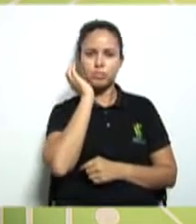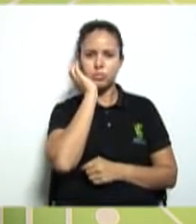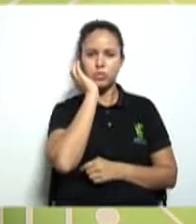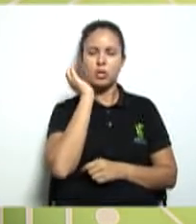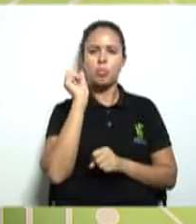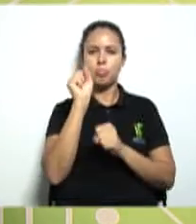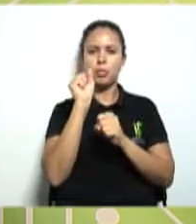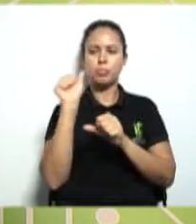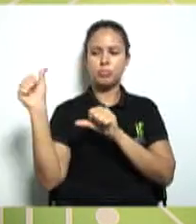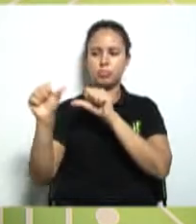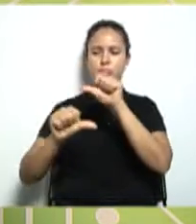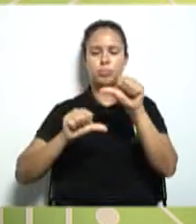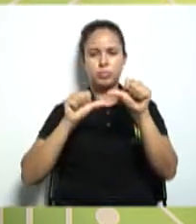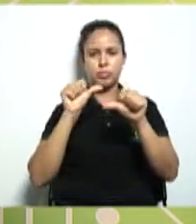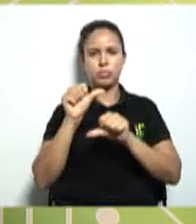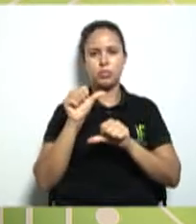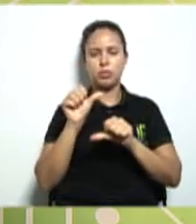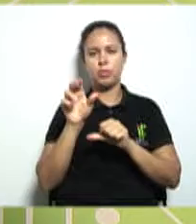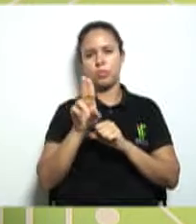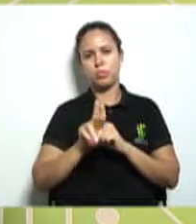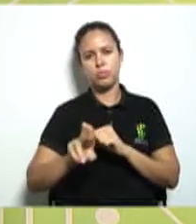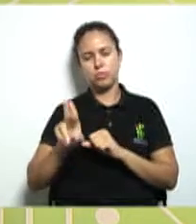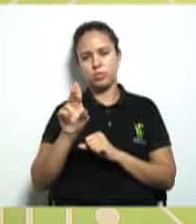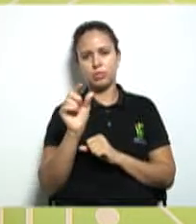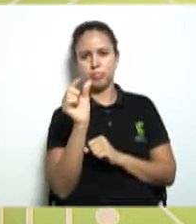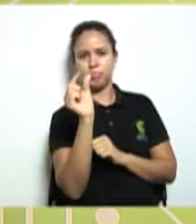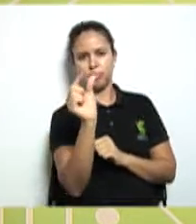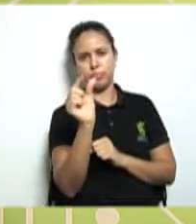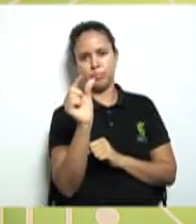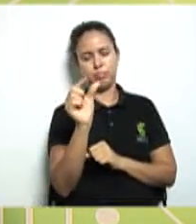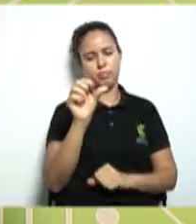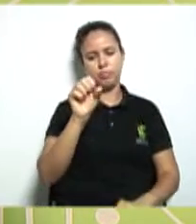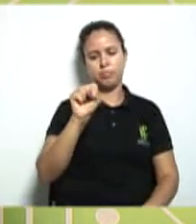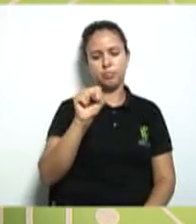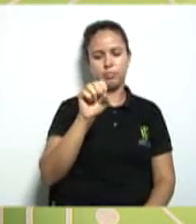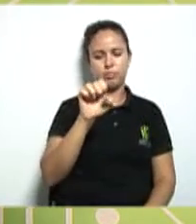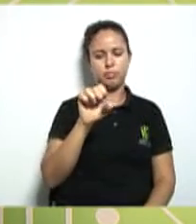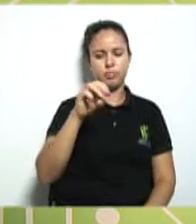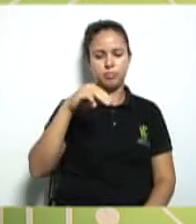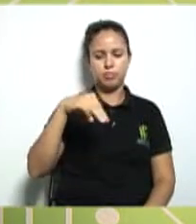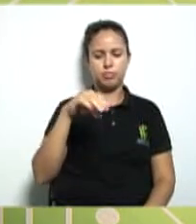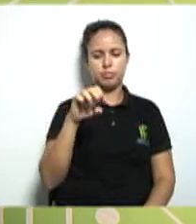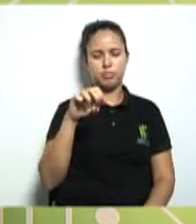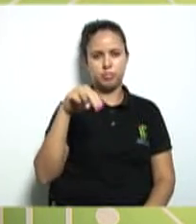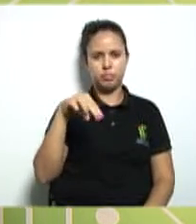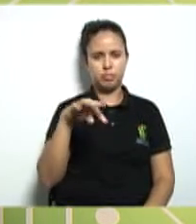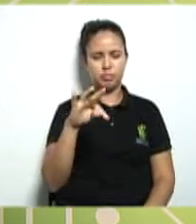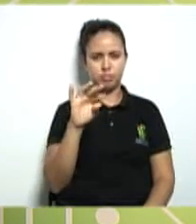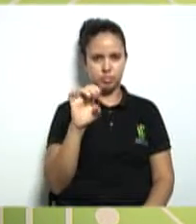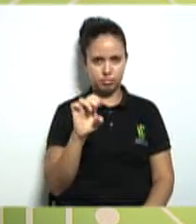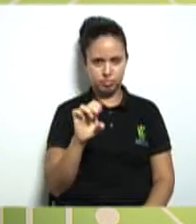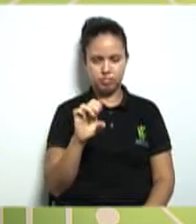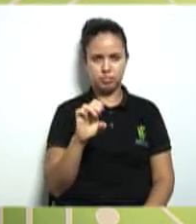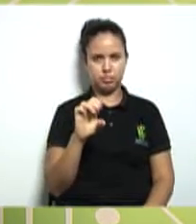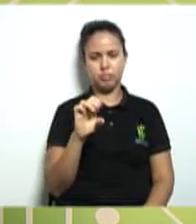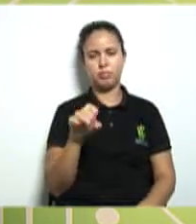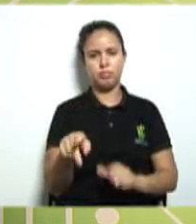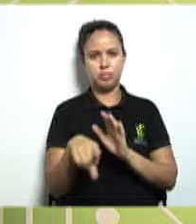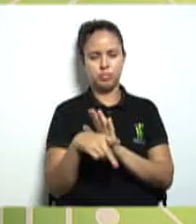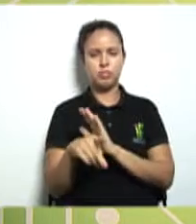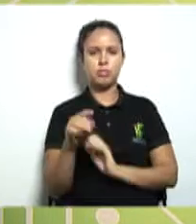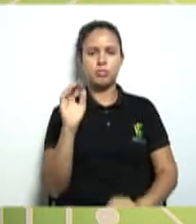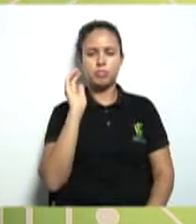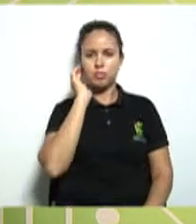pode reaproveitar essa semente, né? No caso, não seria esse caroço que eu falei agora, seria essa semente do açaí. Ele pode